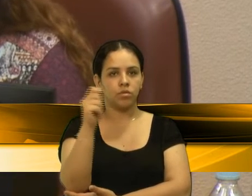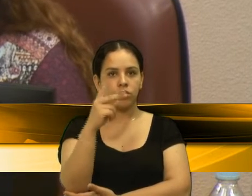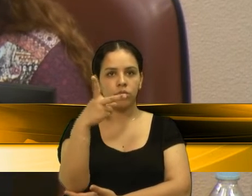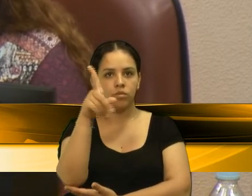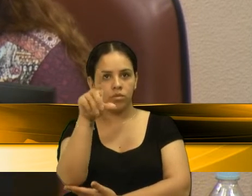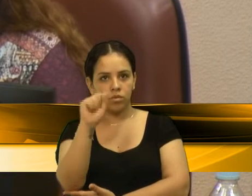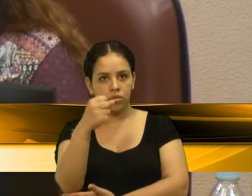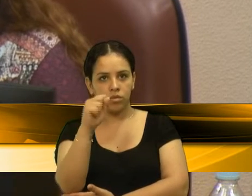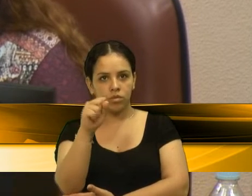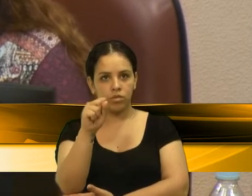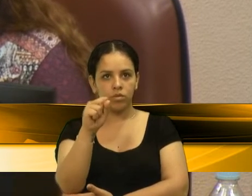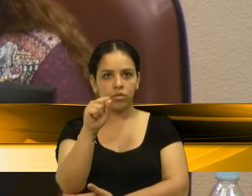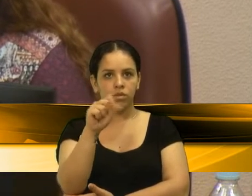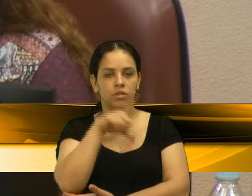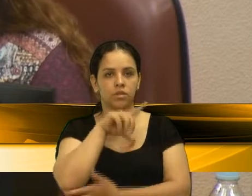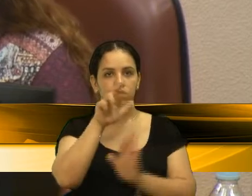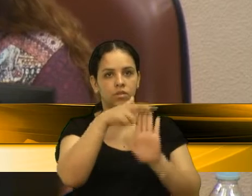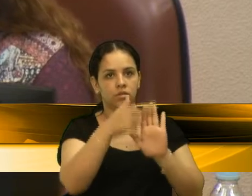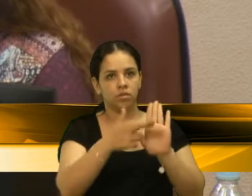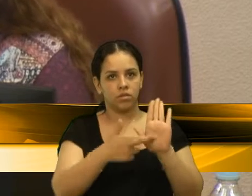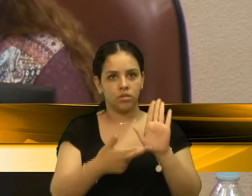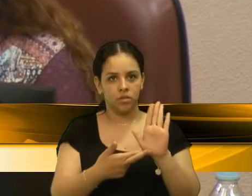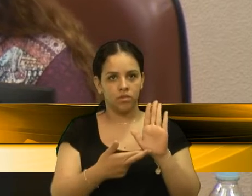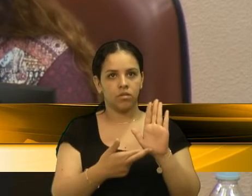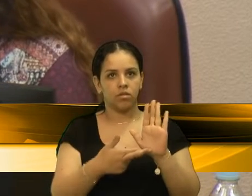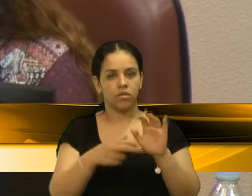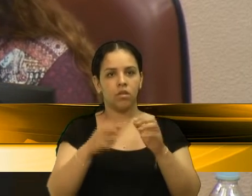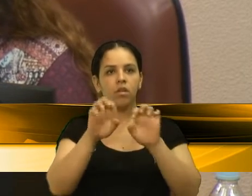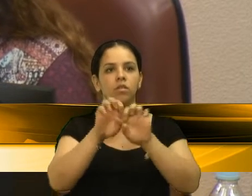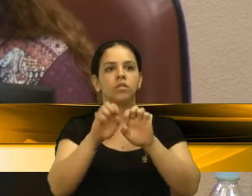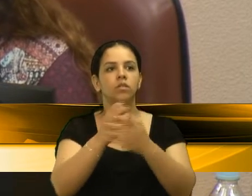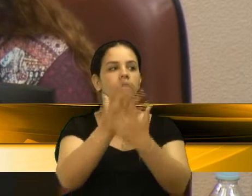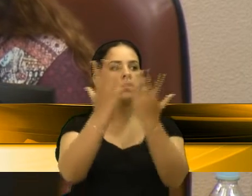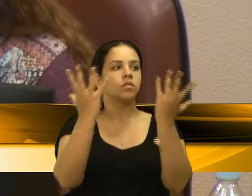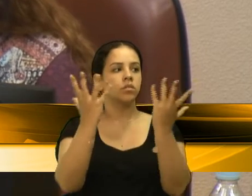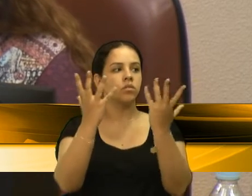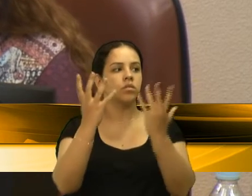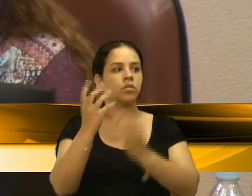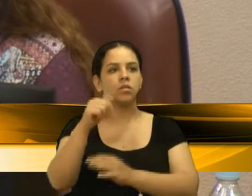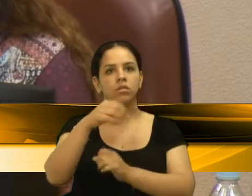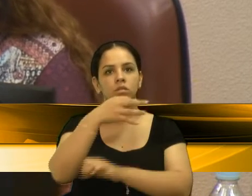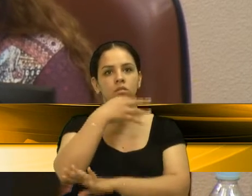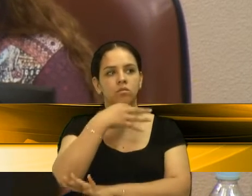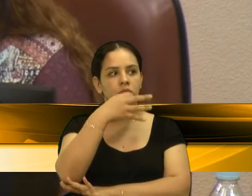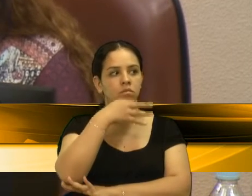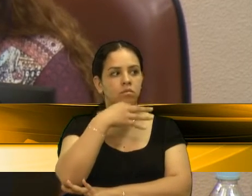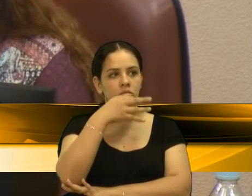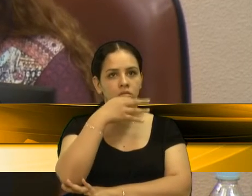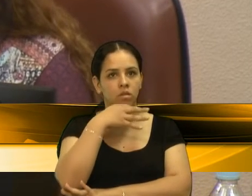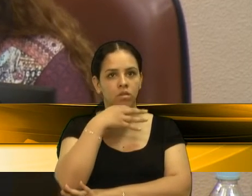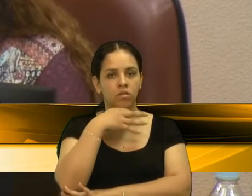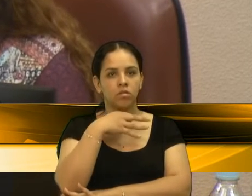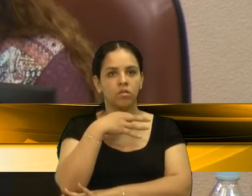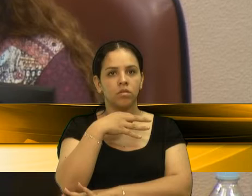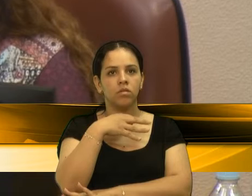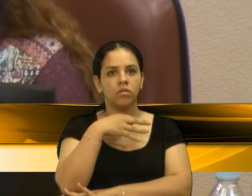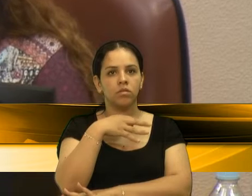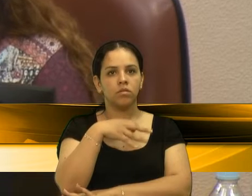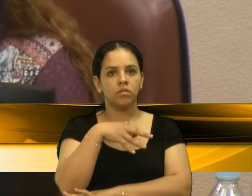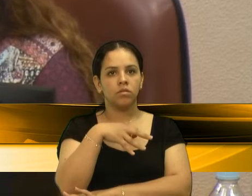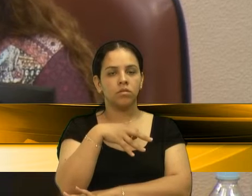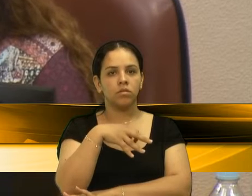que estabelece normas para a realização de eventos de caráter temporário no município de Caxias do Sul, referente